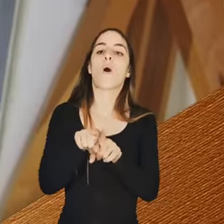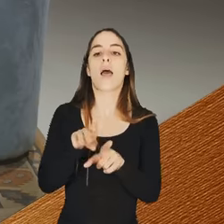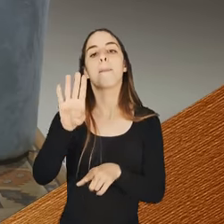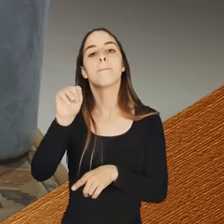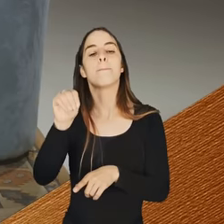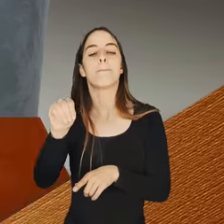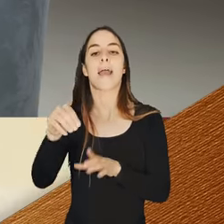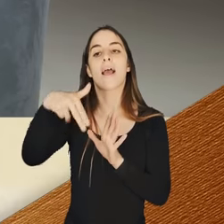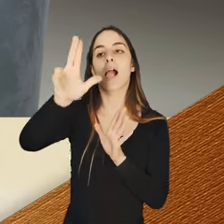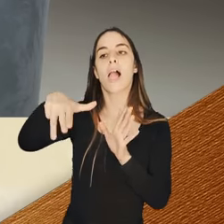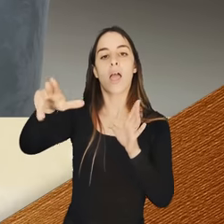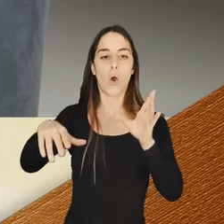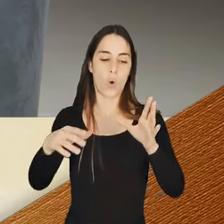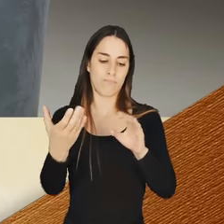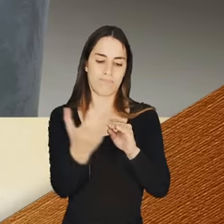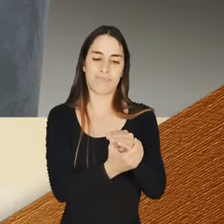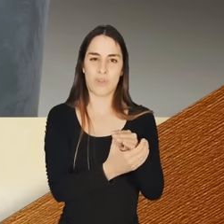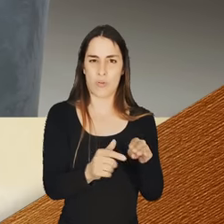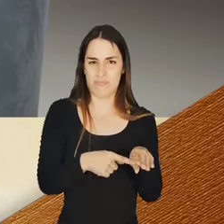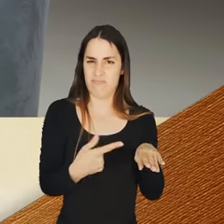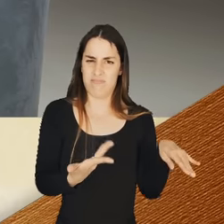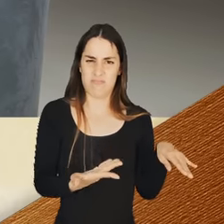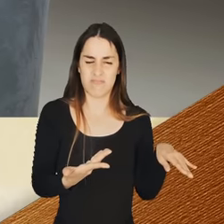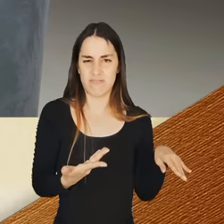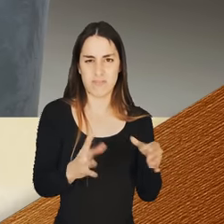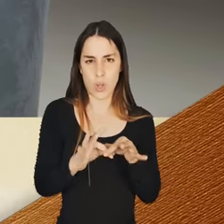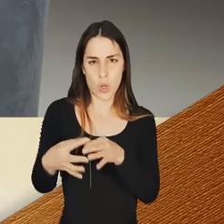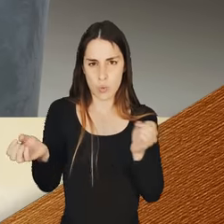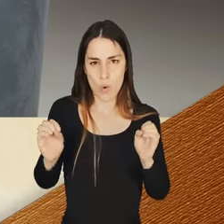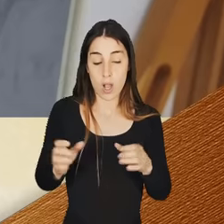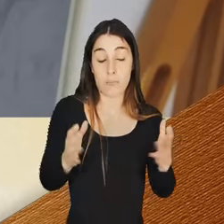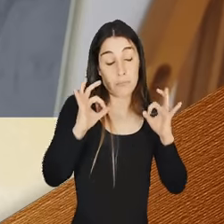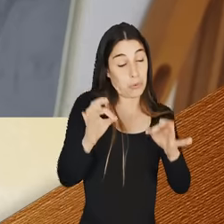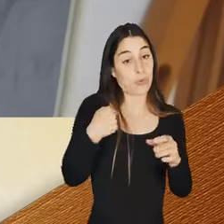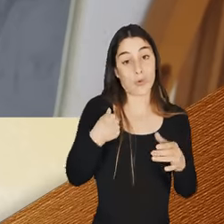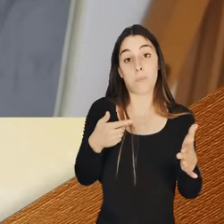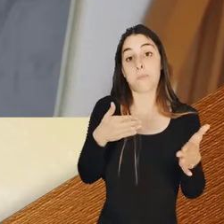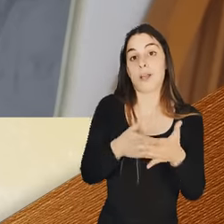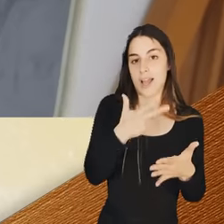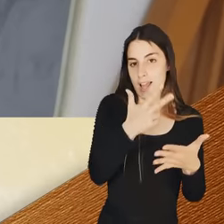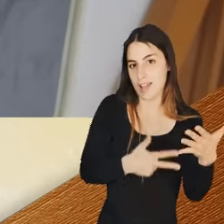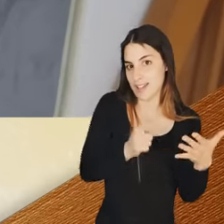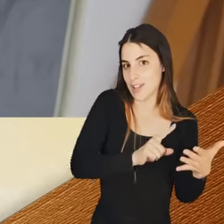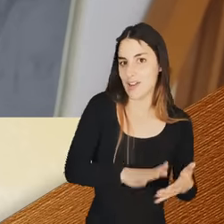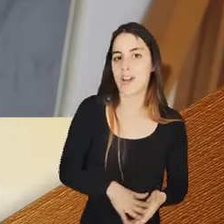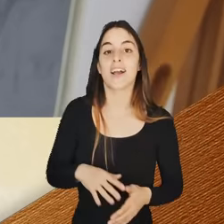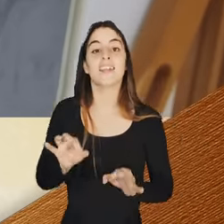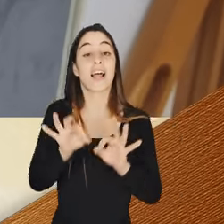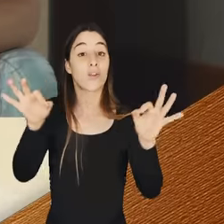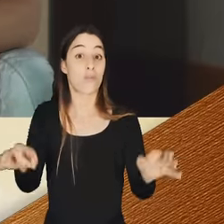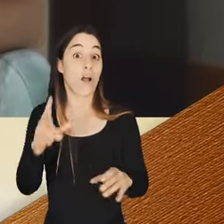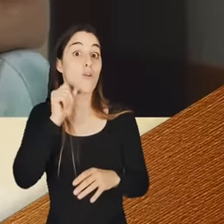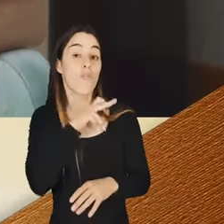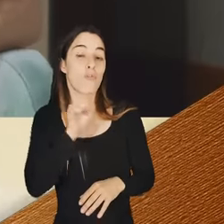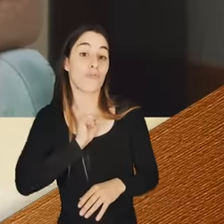calçado. Não faz sentido nenhum. Pronto, e não me querem interferir na sua arte, você... Já dizia o meu avô, quem não sabe é como quem não vê. Exatamente,